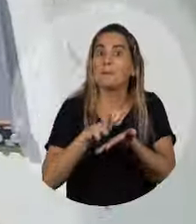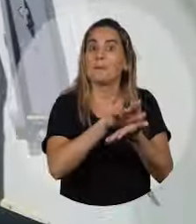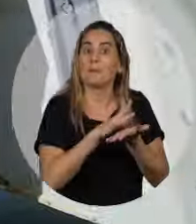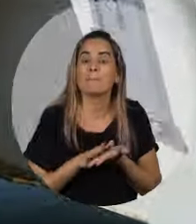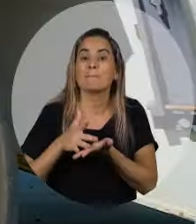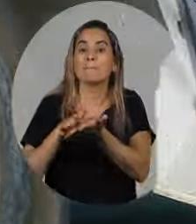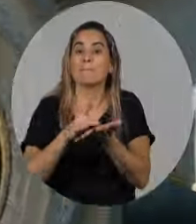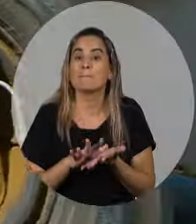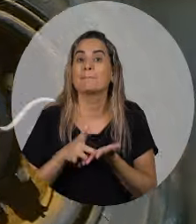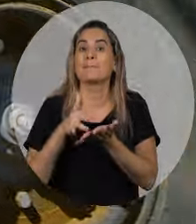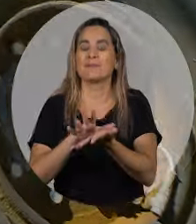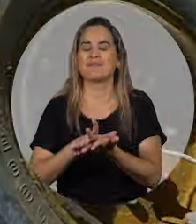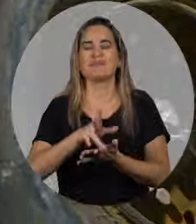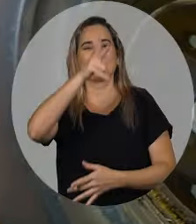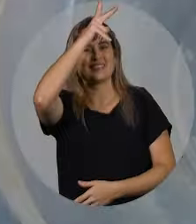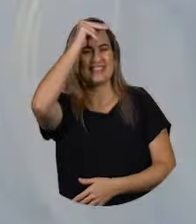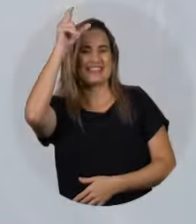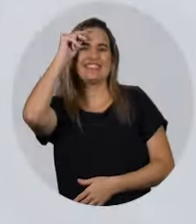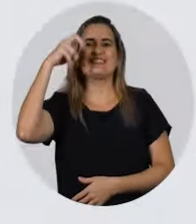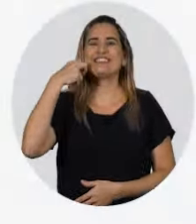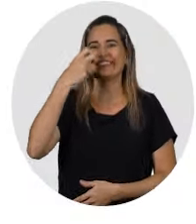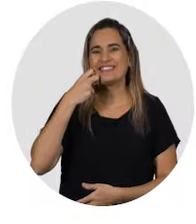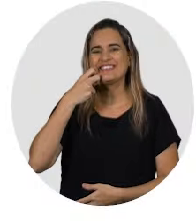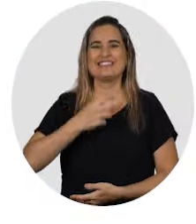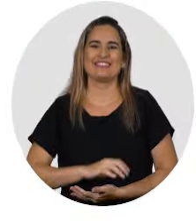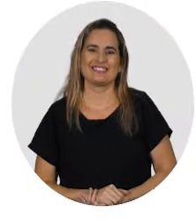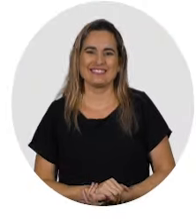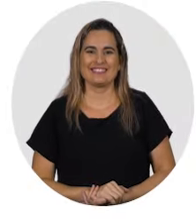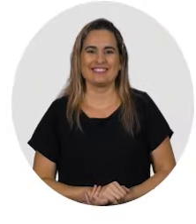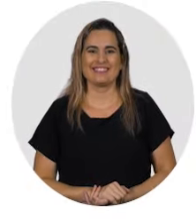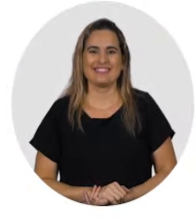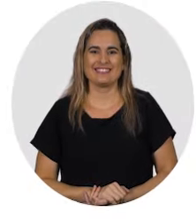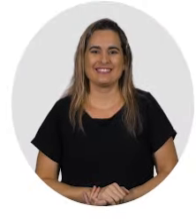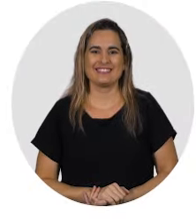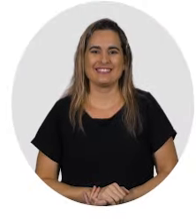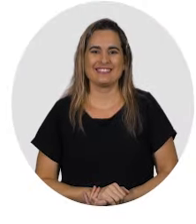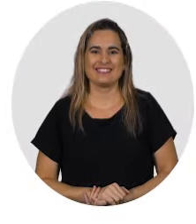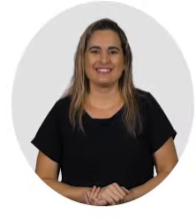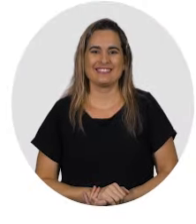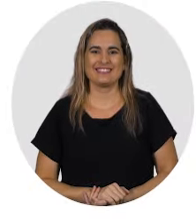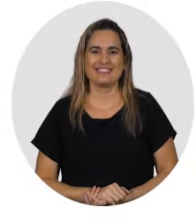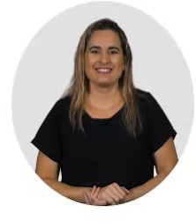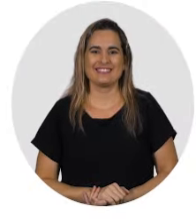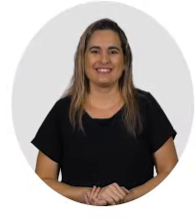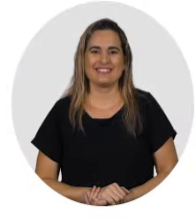lugar. Prefeitura do Natal.